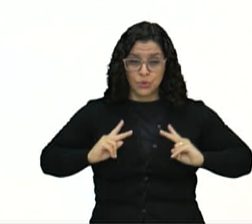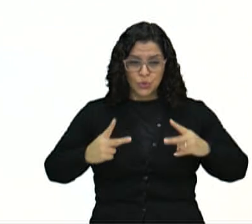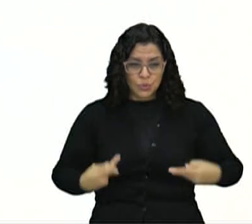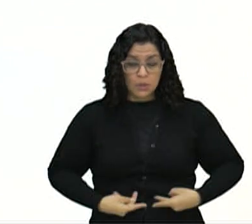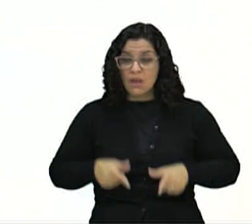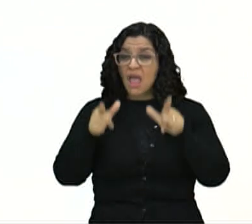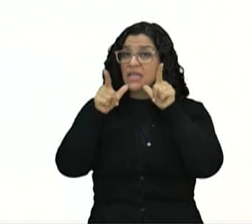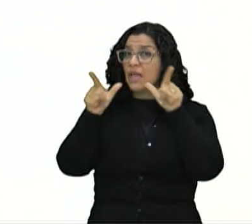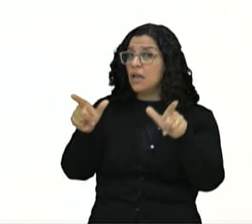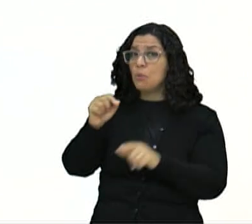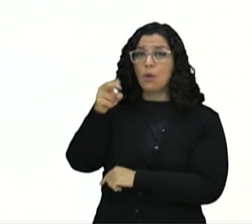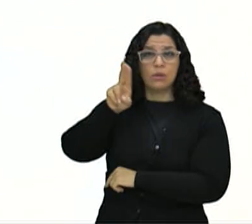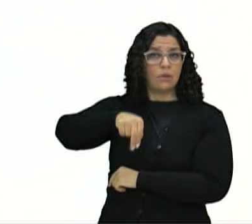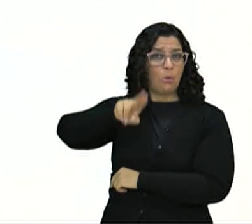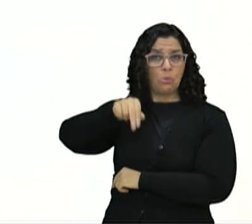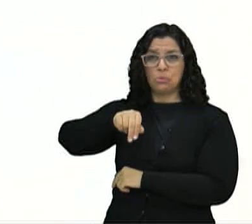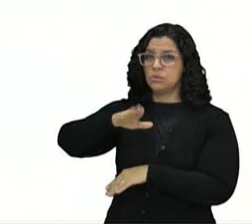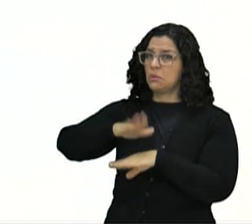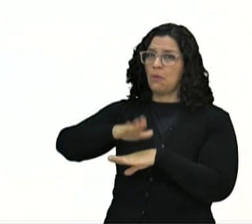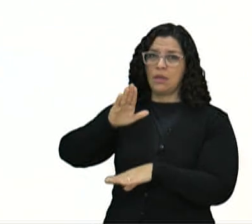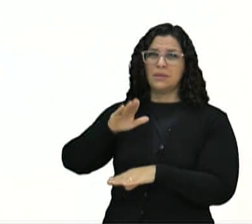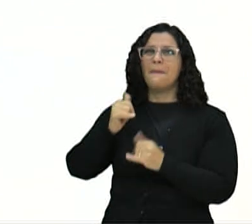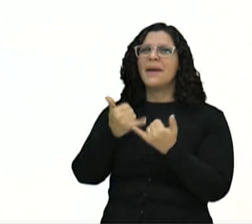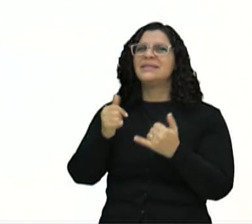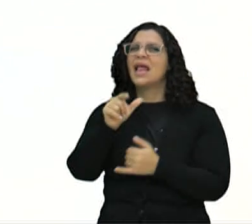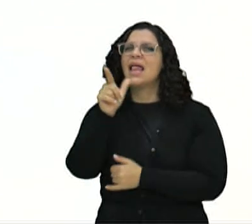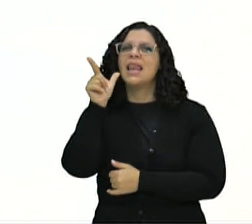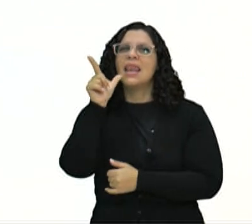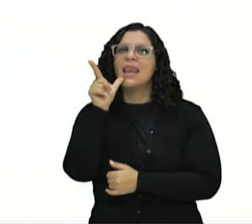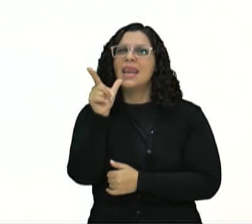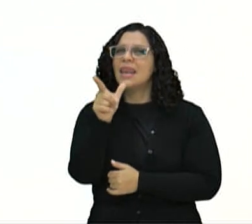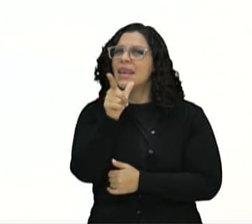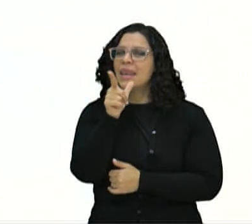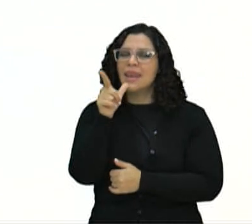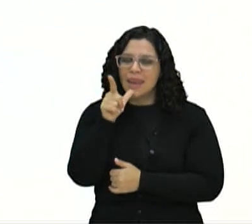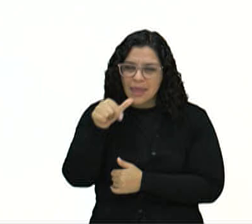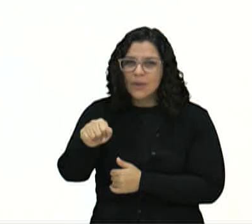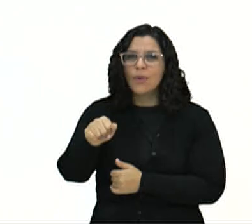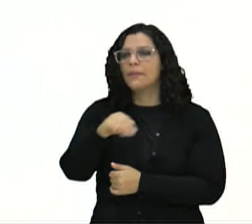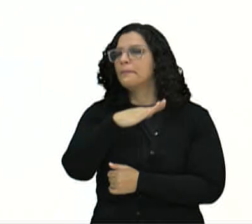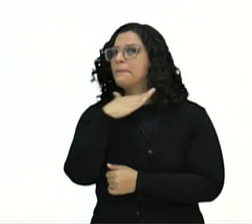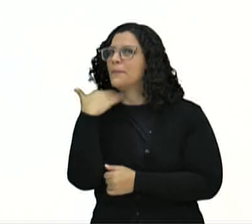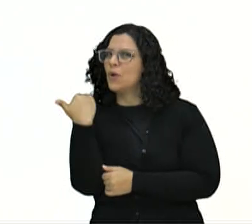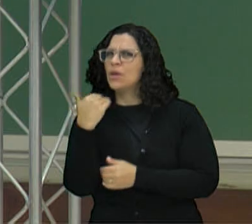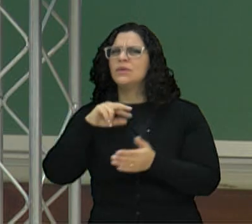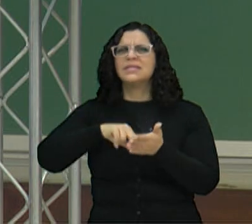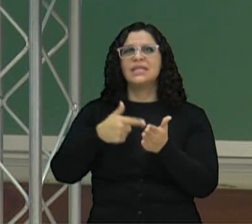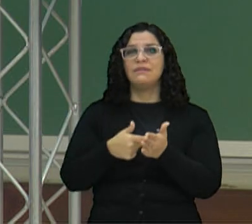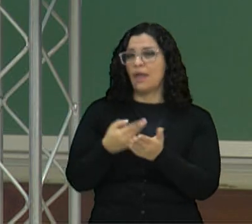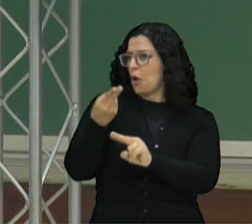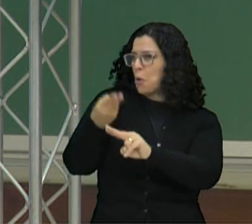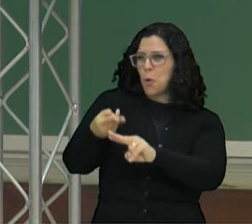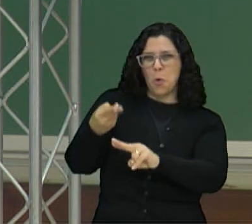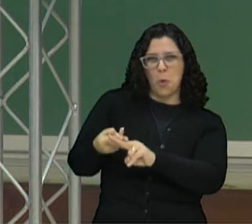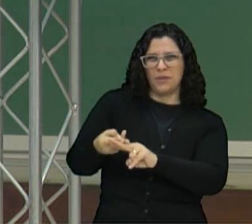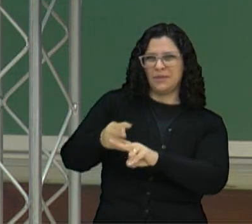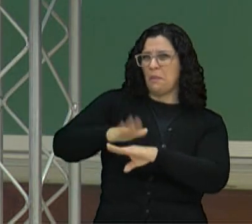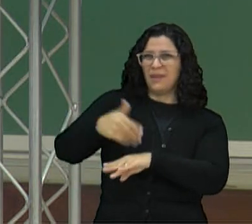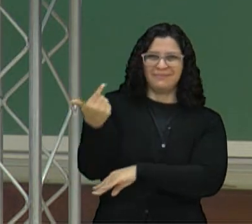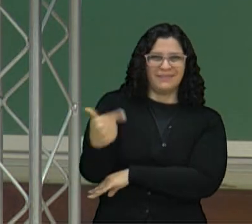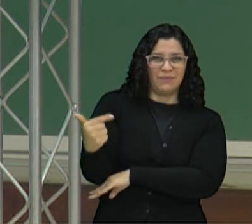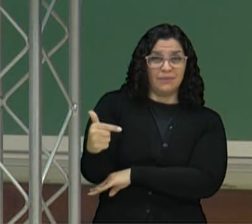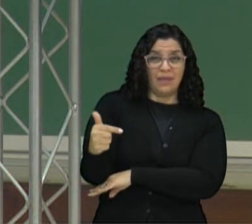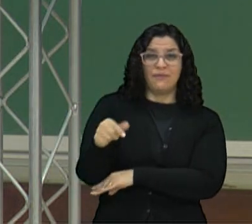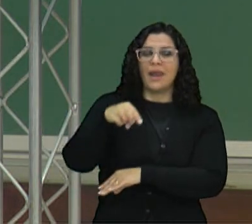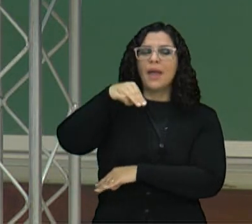morta. Mas como assim morta? Uma língua não morre? Pois é, pessoal, mas quando a gente diz esse termo morta,